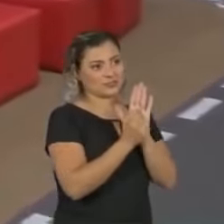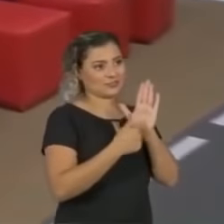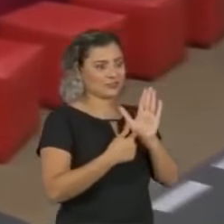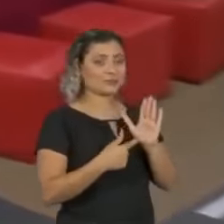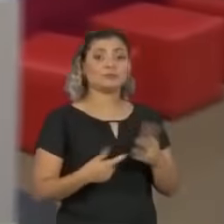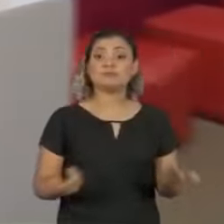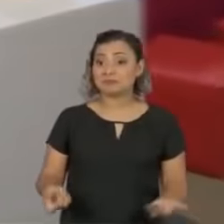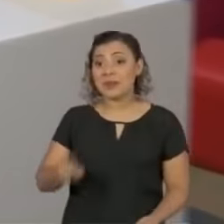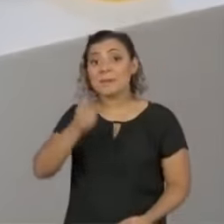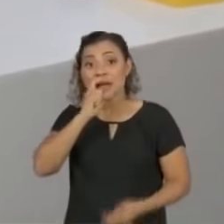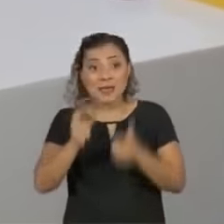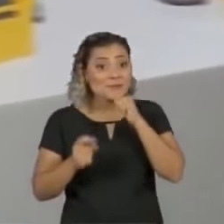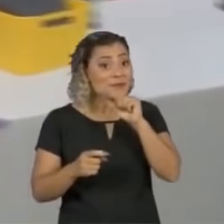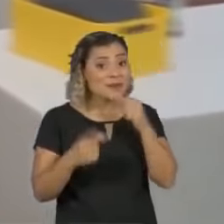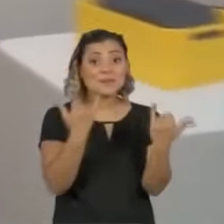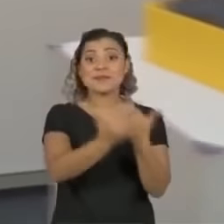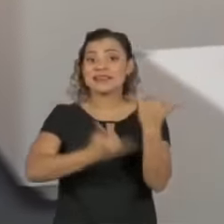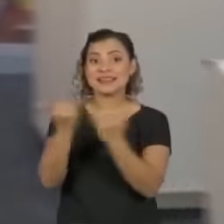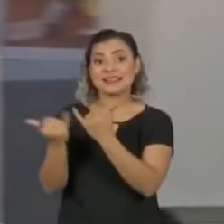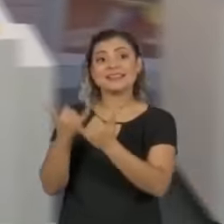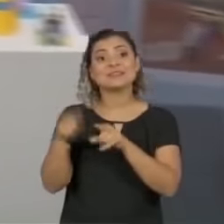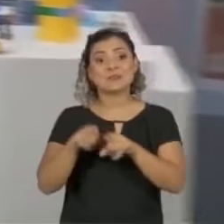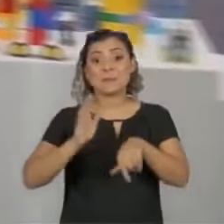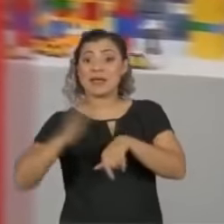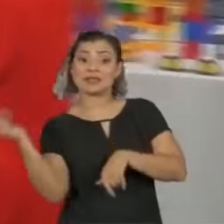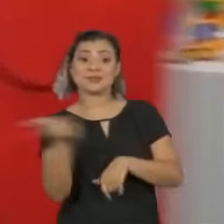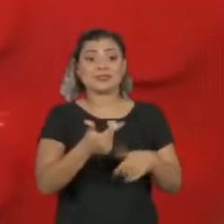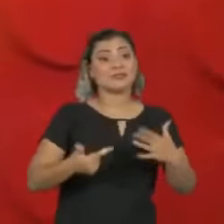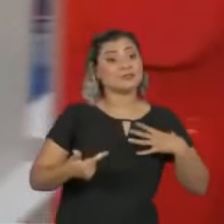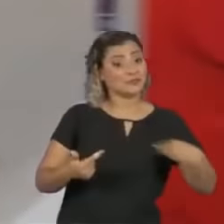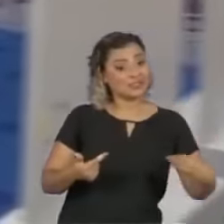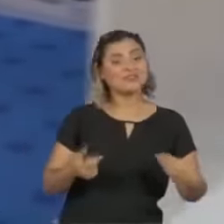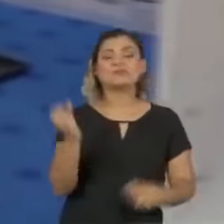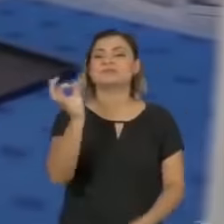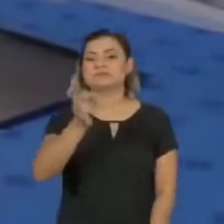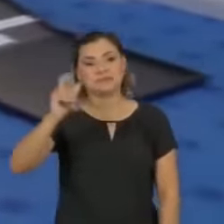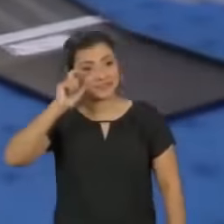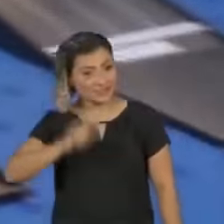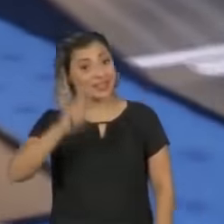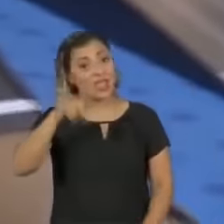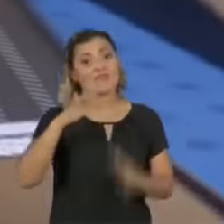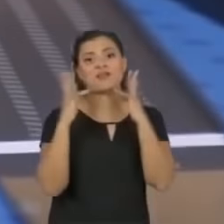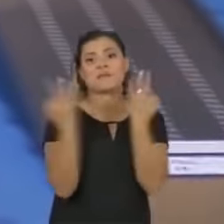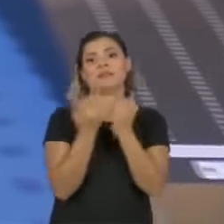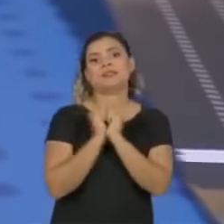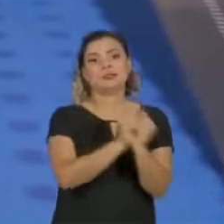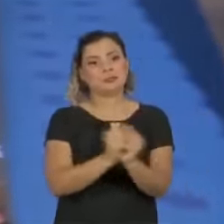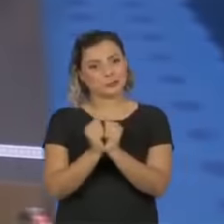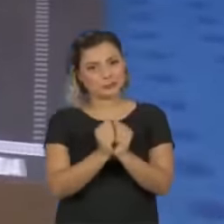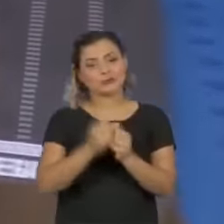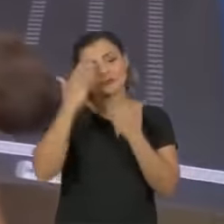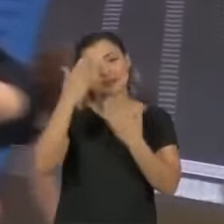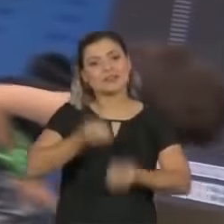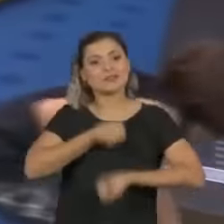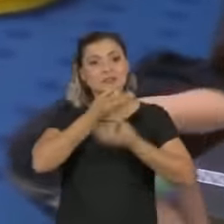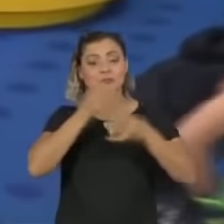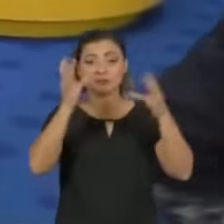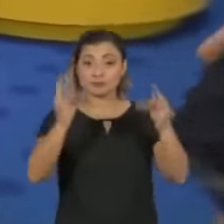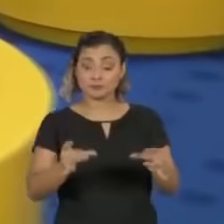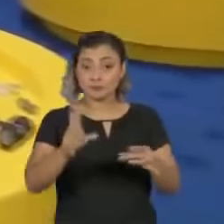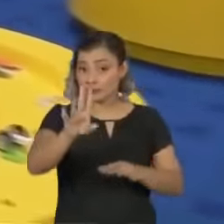pais brincando do que o próprio filho. É verdade, esse é o interessante, o evento familiar. Tá certo, obrigado pelas suas informações. Ó,